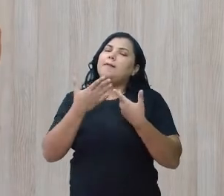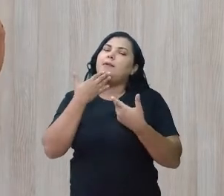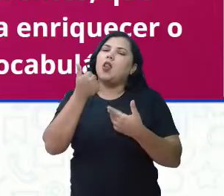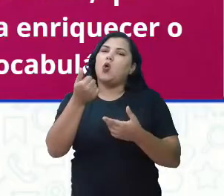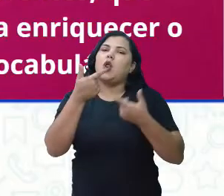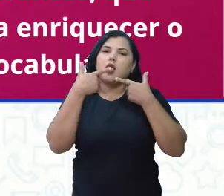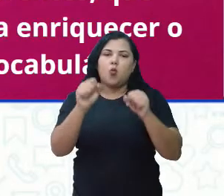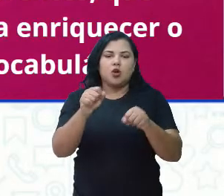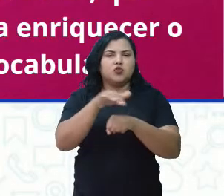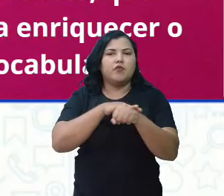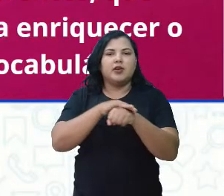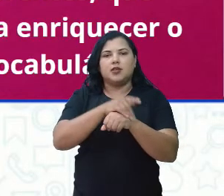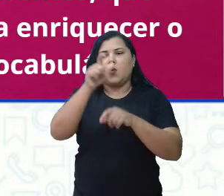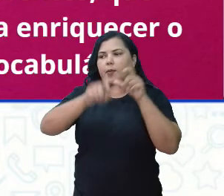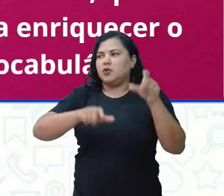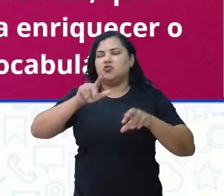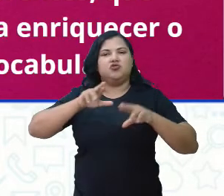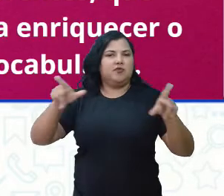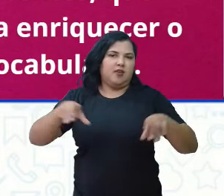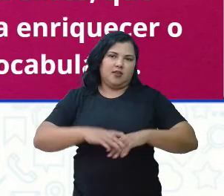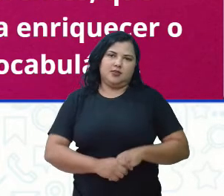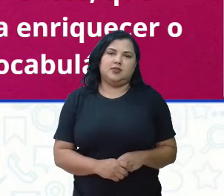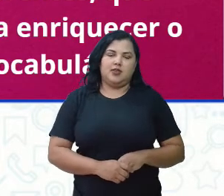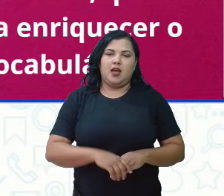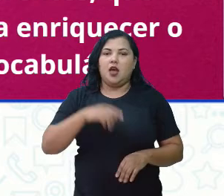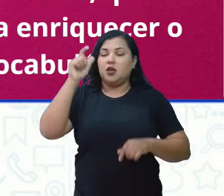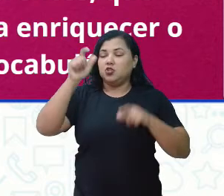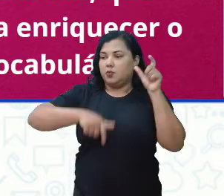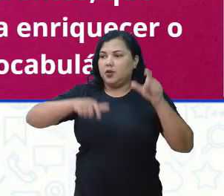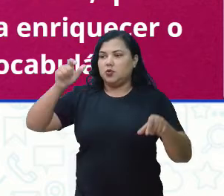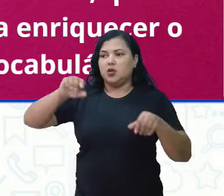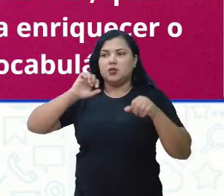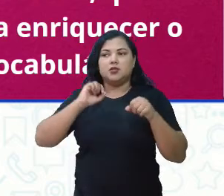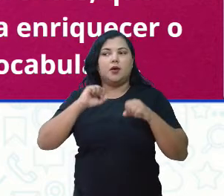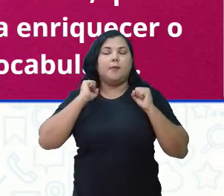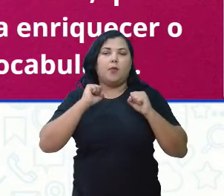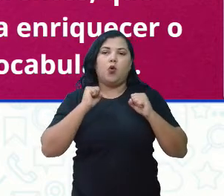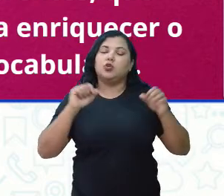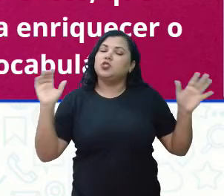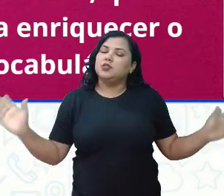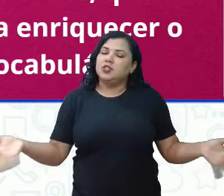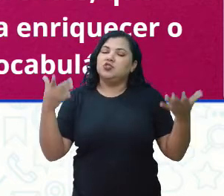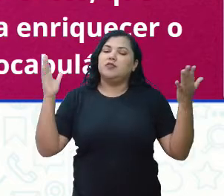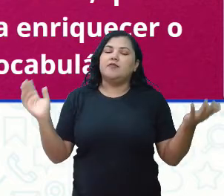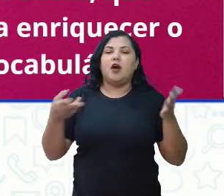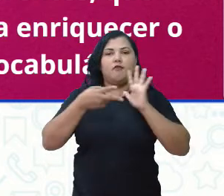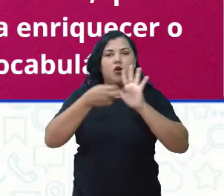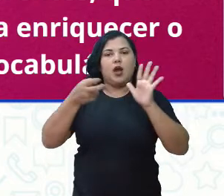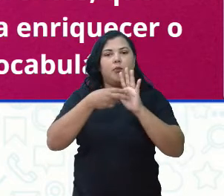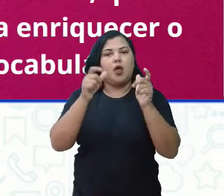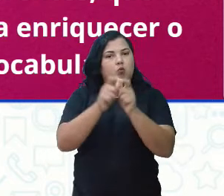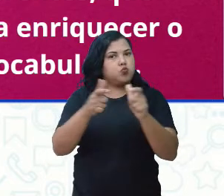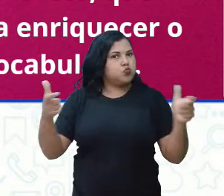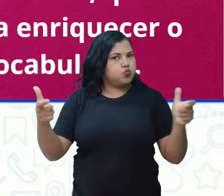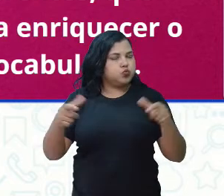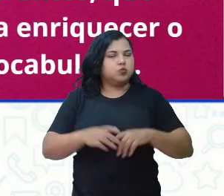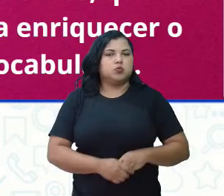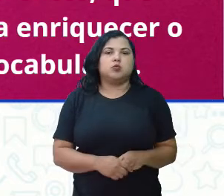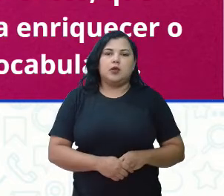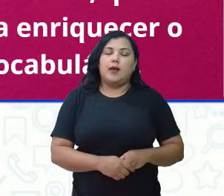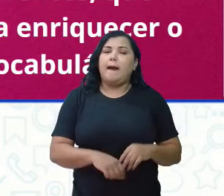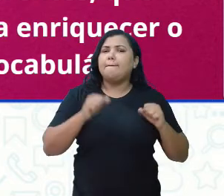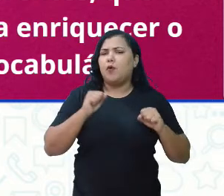com pessoas diferentes, né, minha gente? As pessoas ao seu redor também podem ajudar a ampliar o seu vocabulário. Independentemente de serem